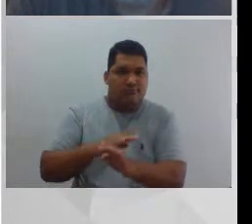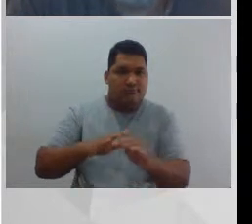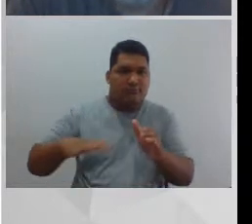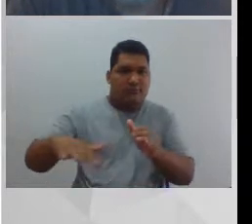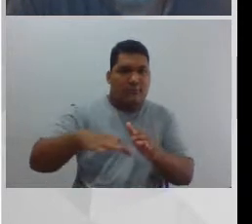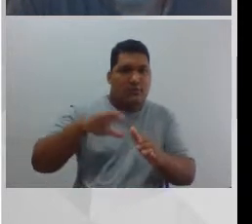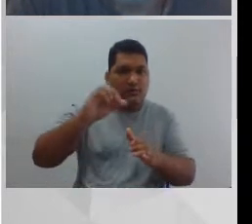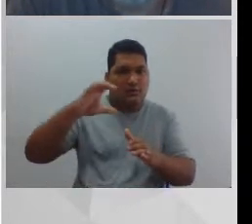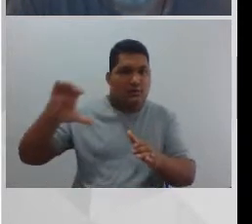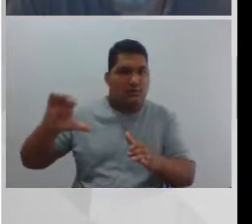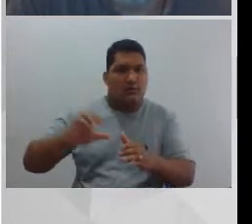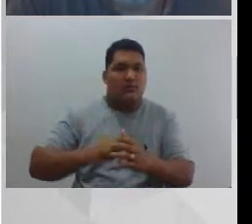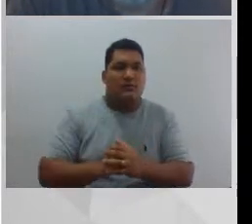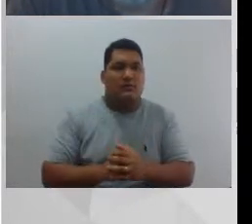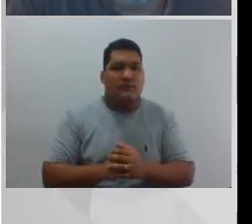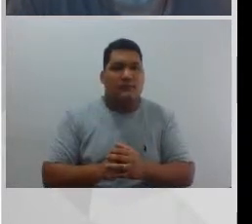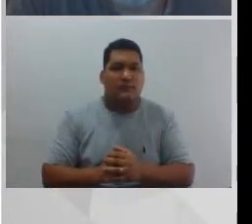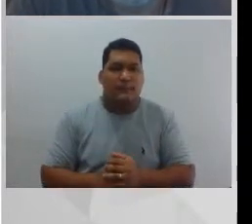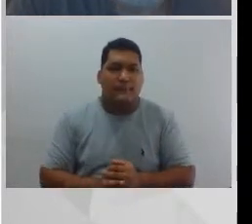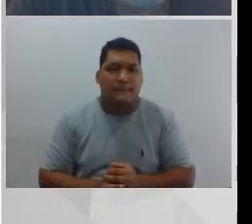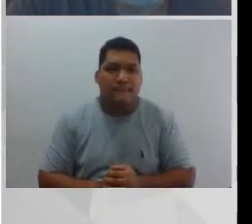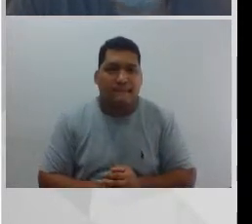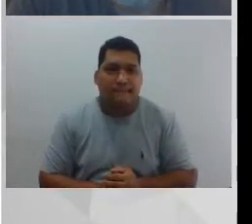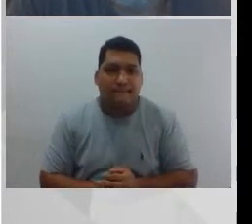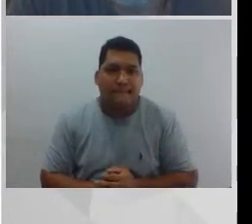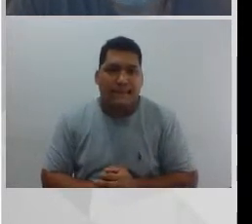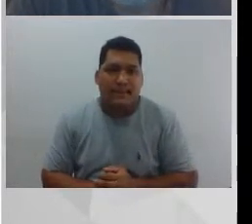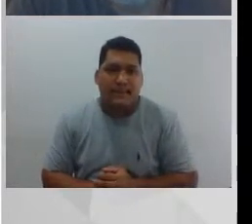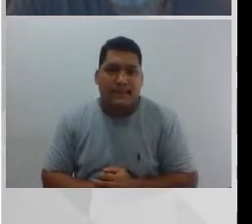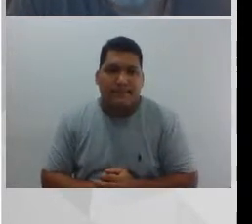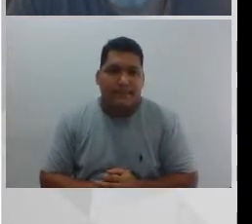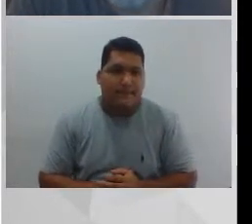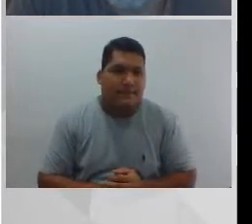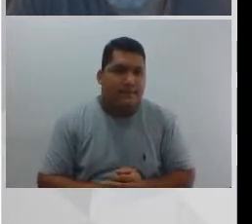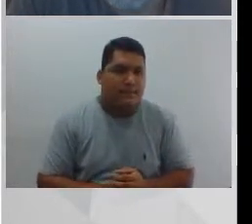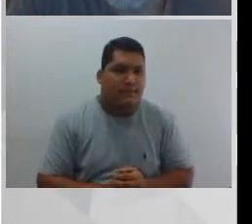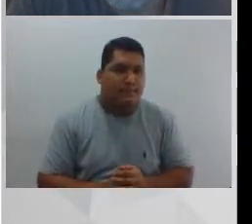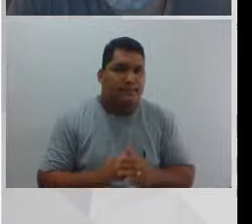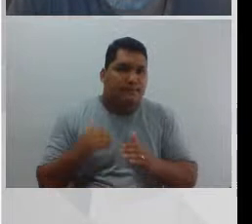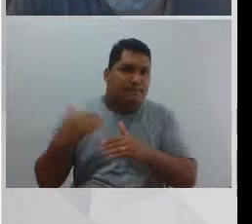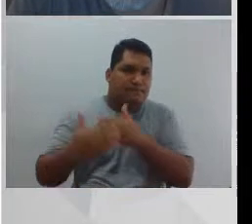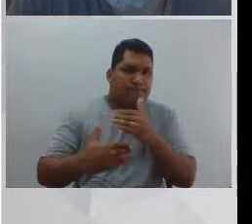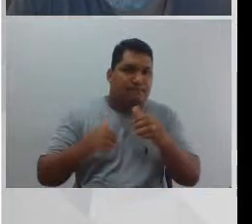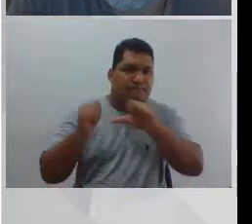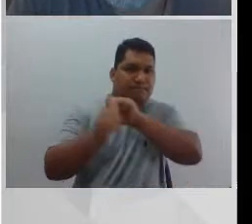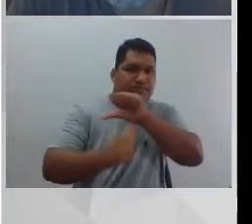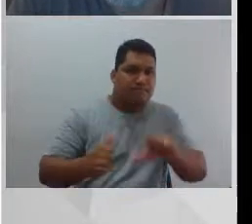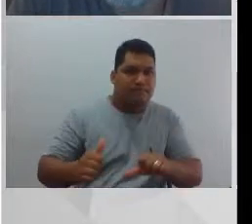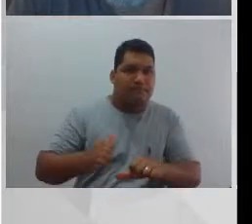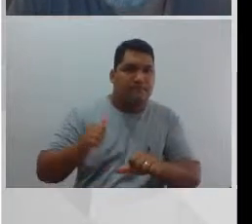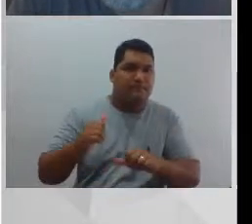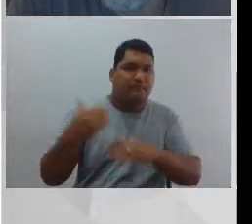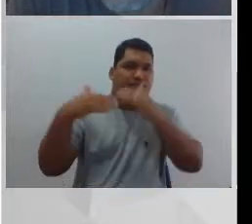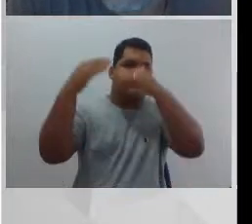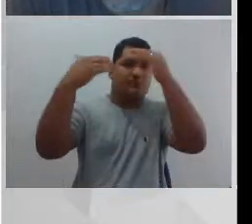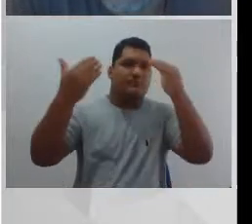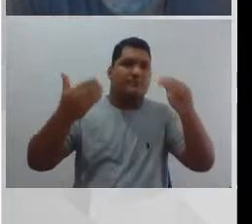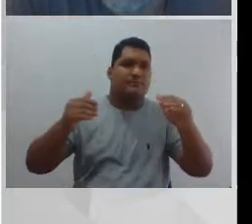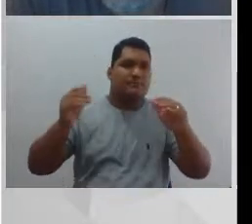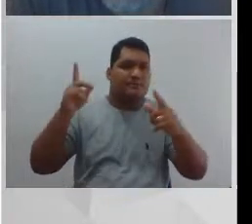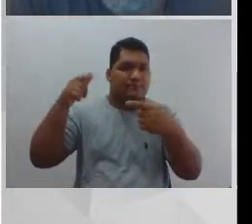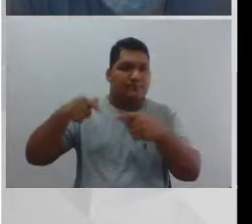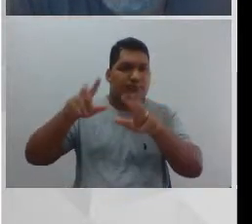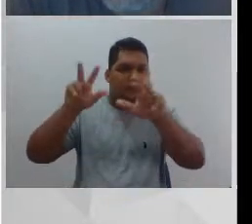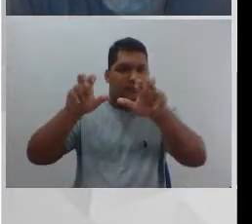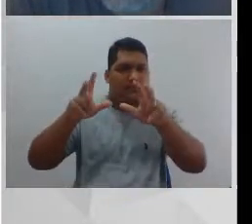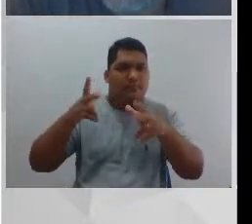que ela pode voltar a contribuição significativa no avanço da inteligência artificial.